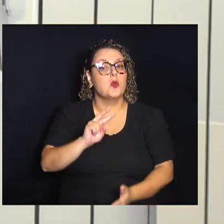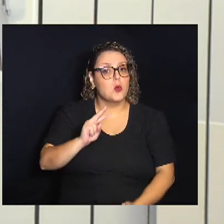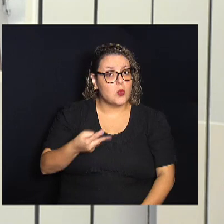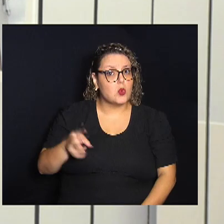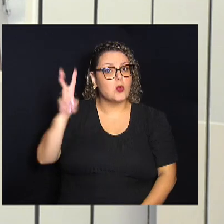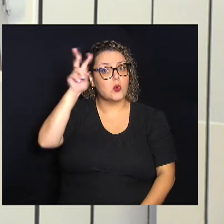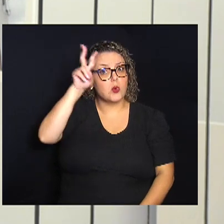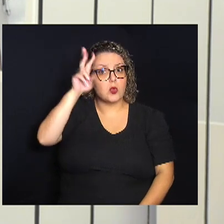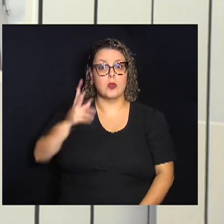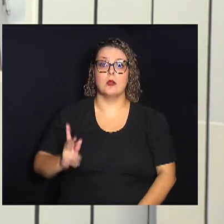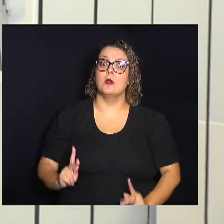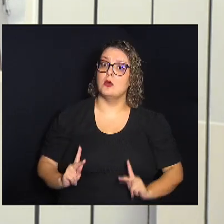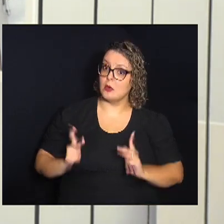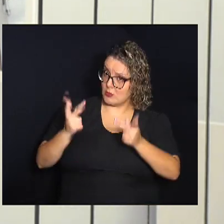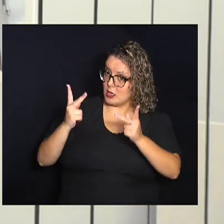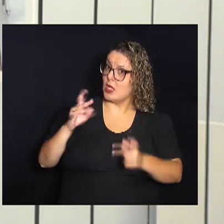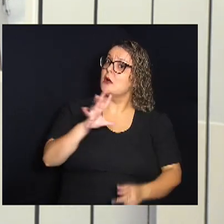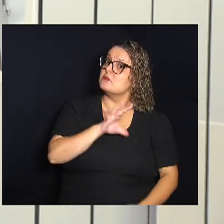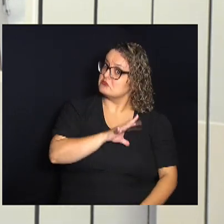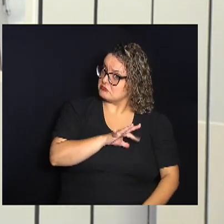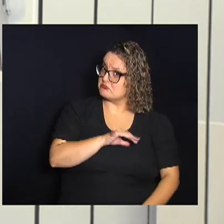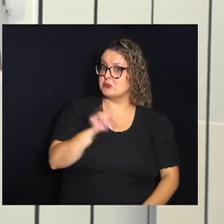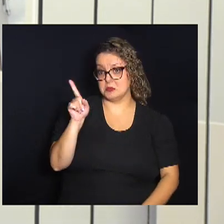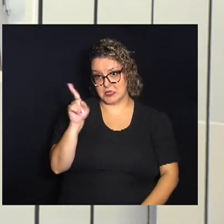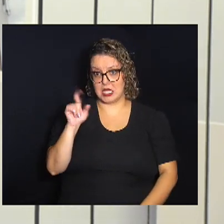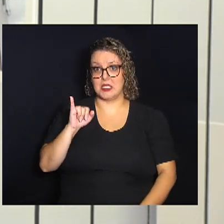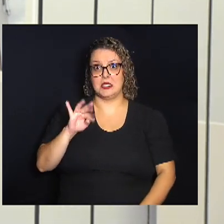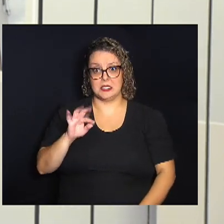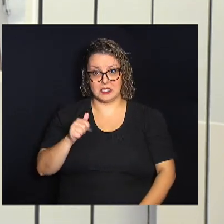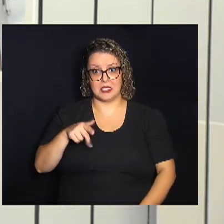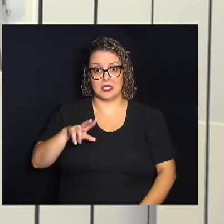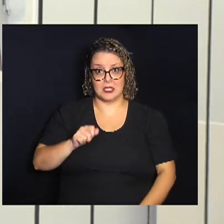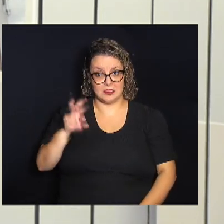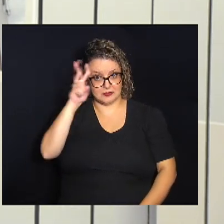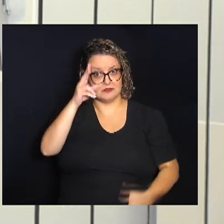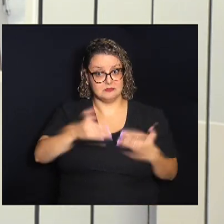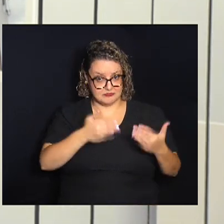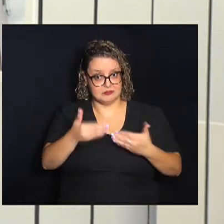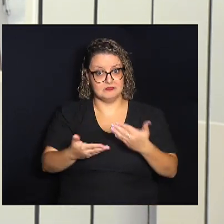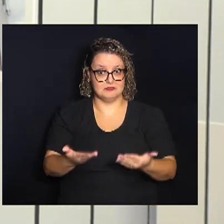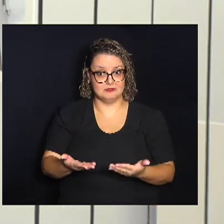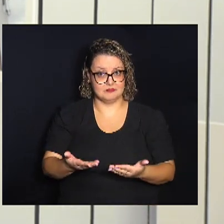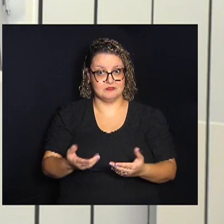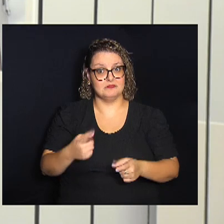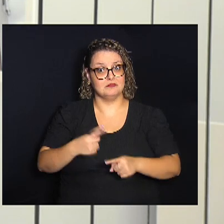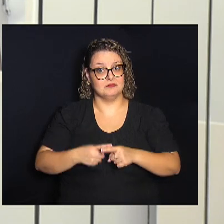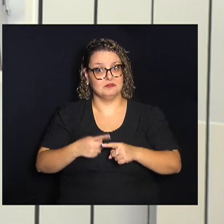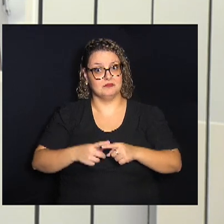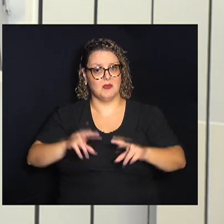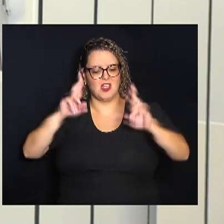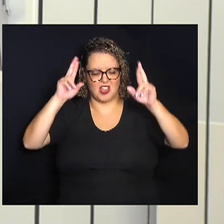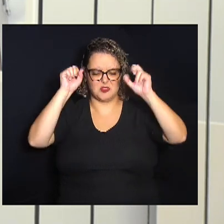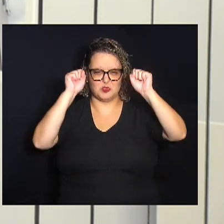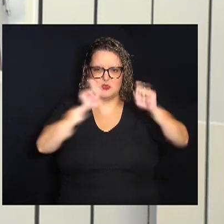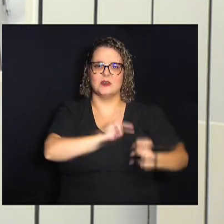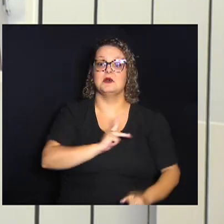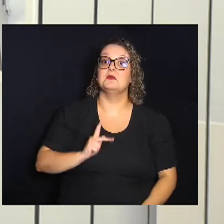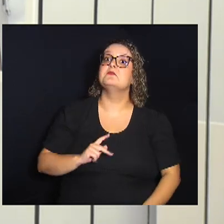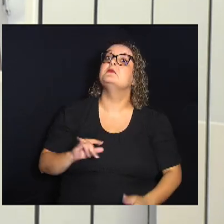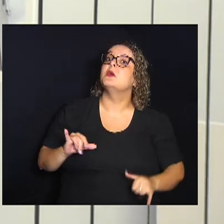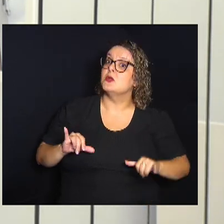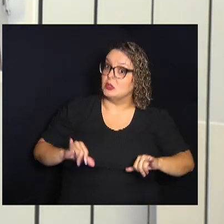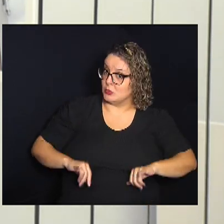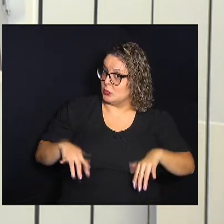história venceu o Corinthians em Itaquera. Vamos à história da partida, porque o torcedor pontepretano sofreu,